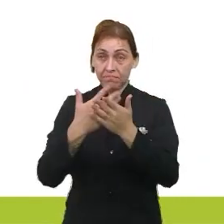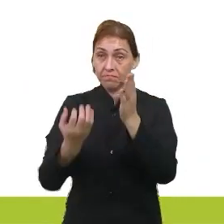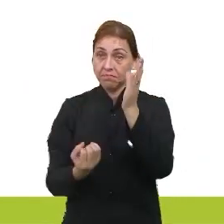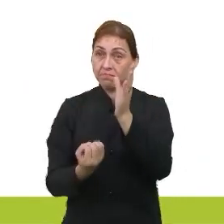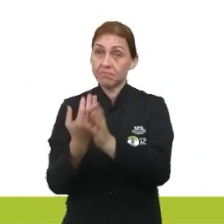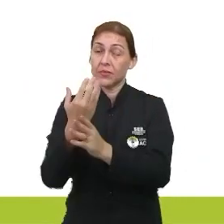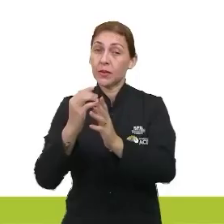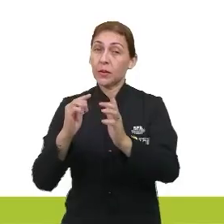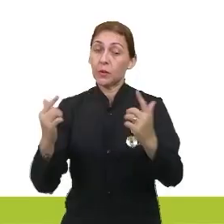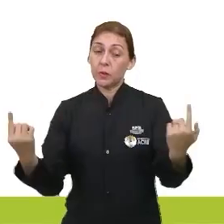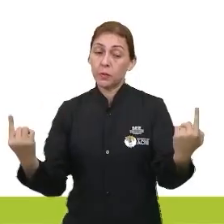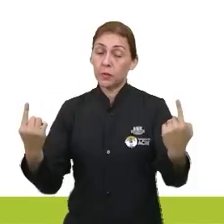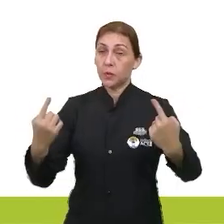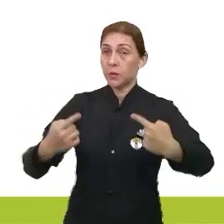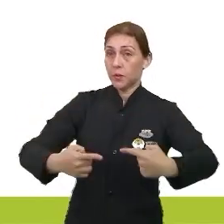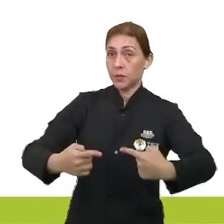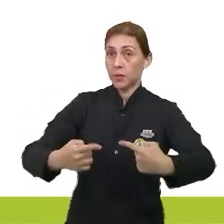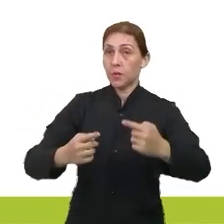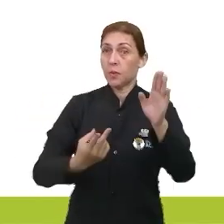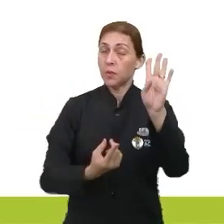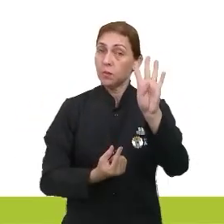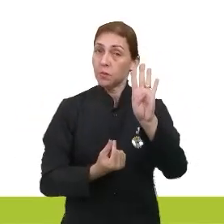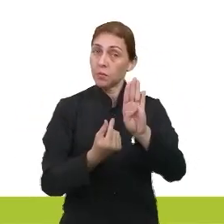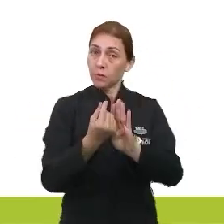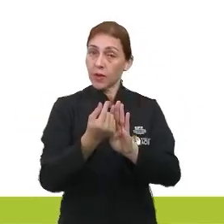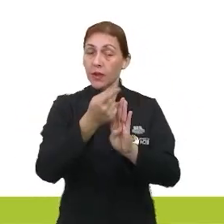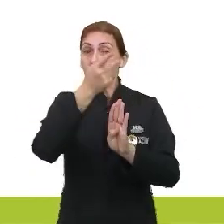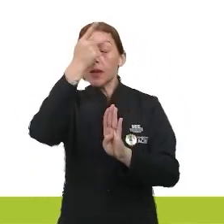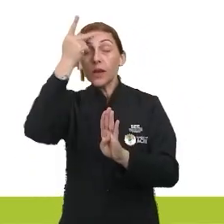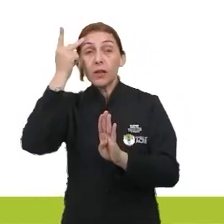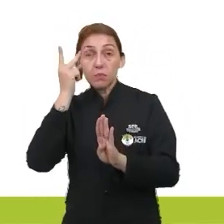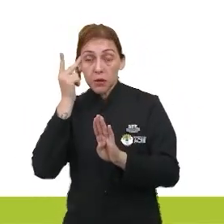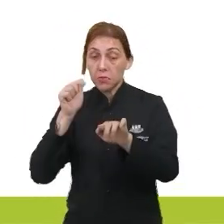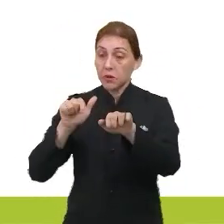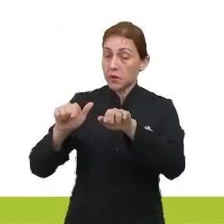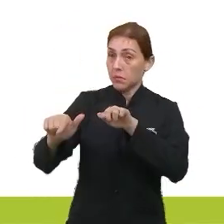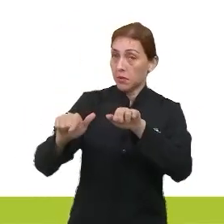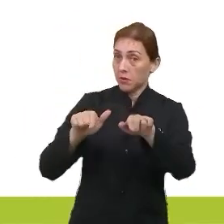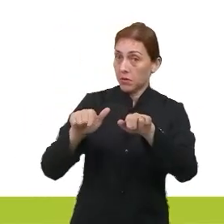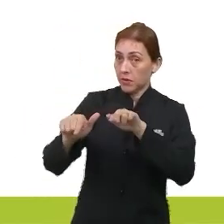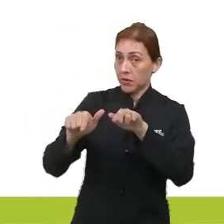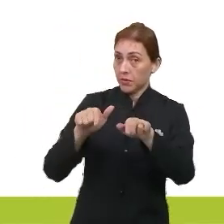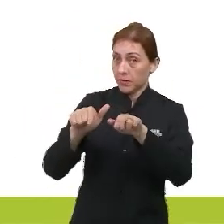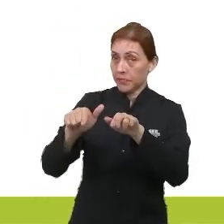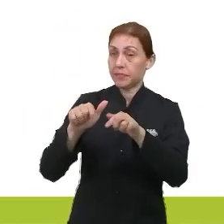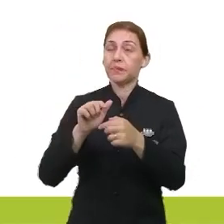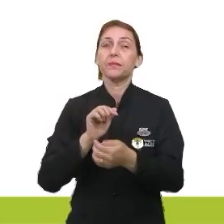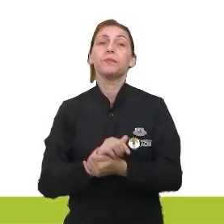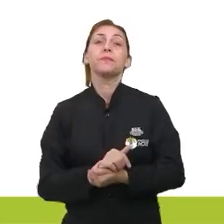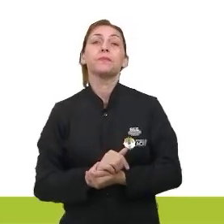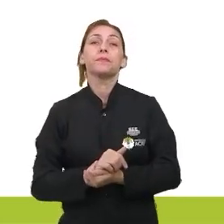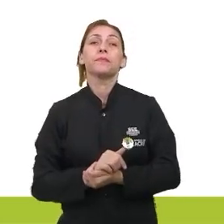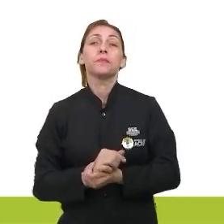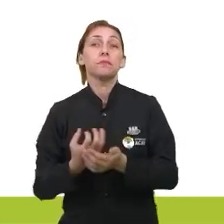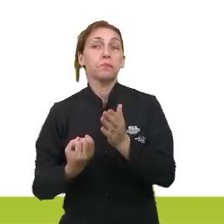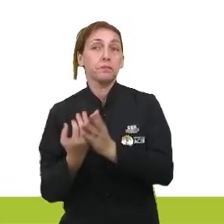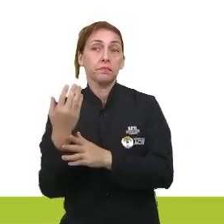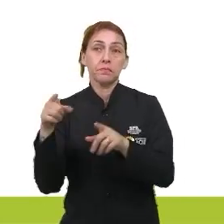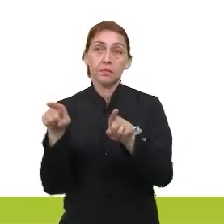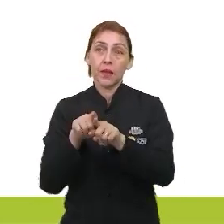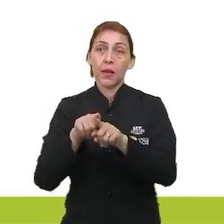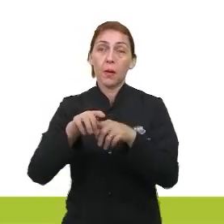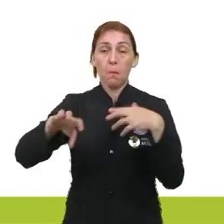aí a luta, não é? Entre burgueses, os donos dos meios de produção e os operários. Surge também